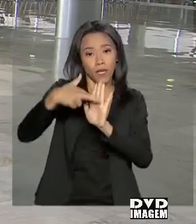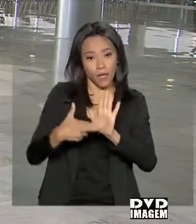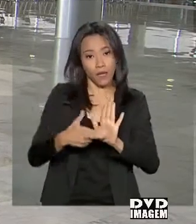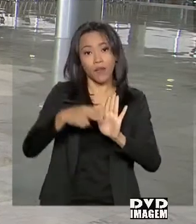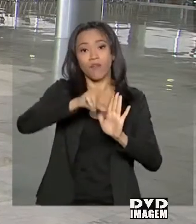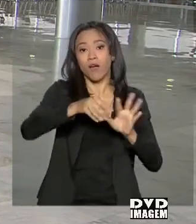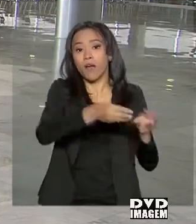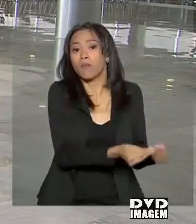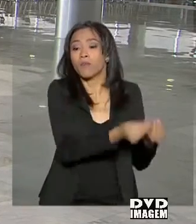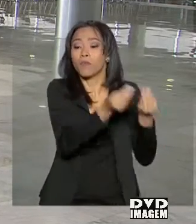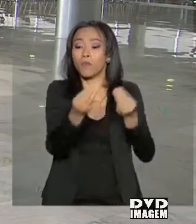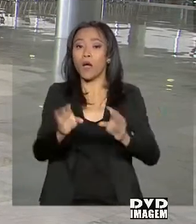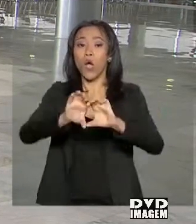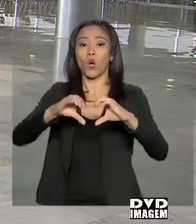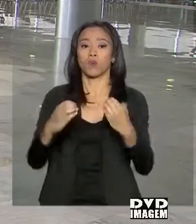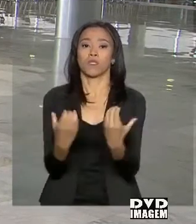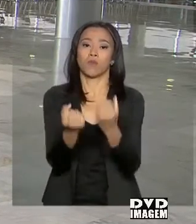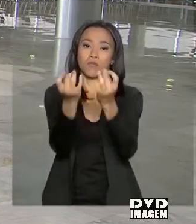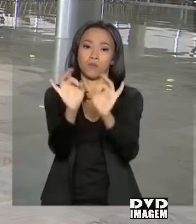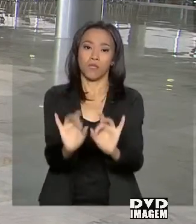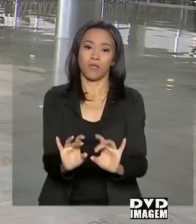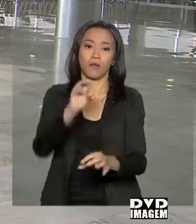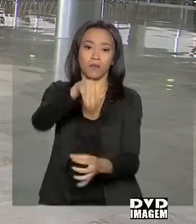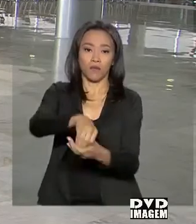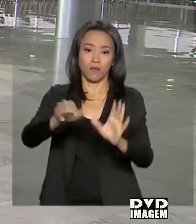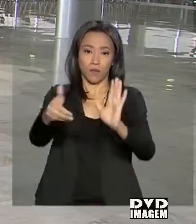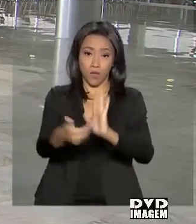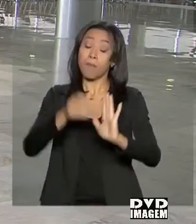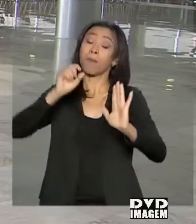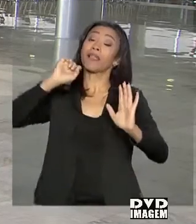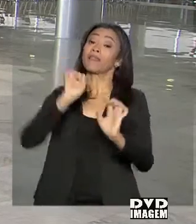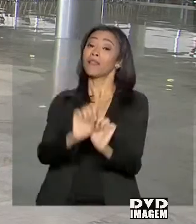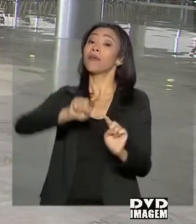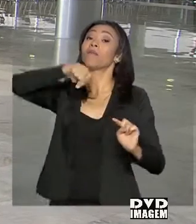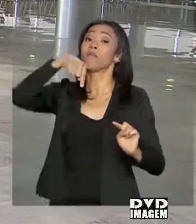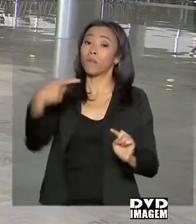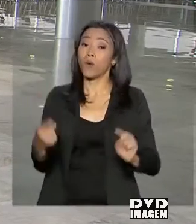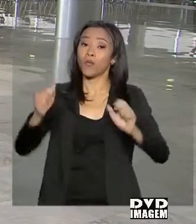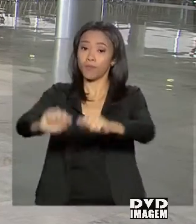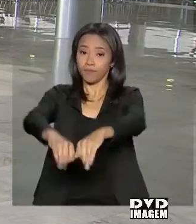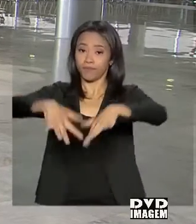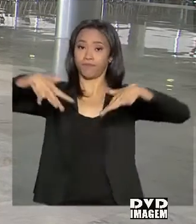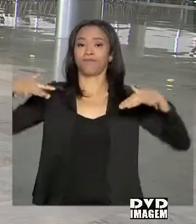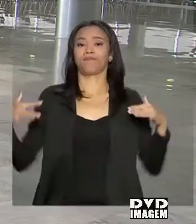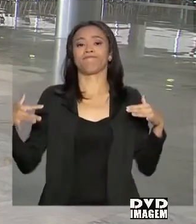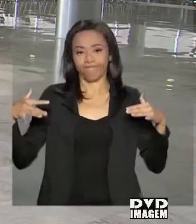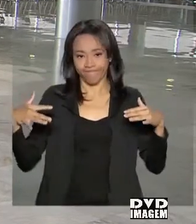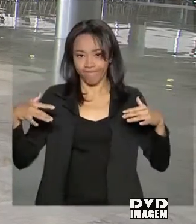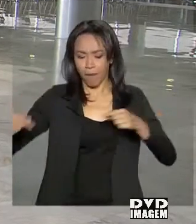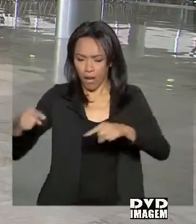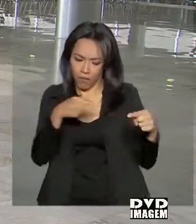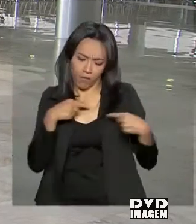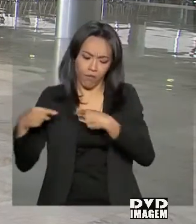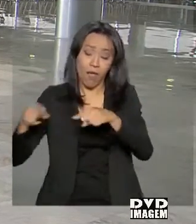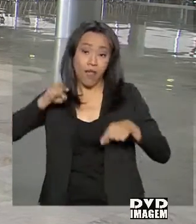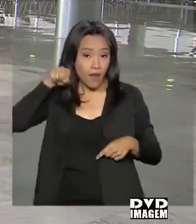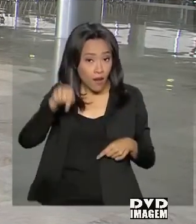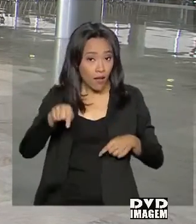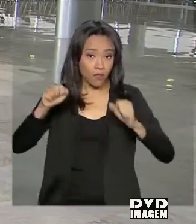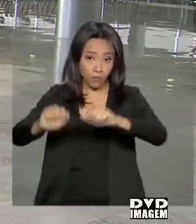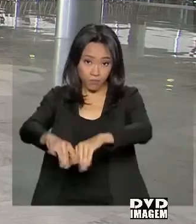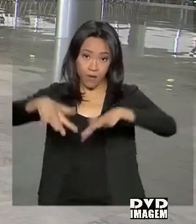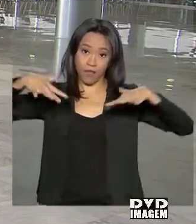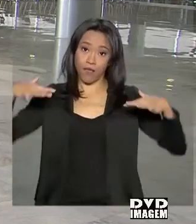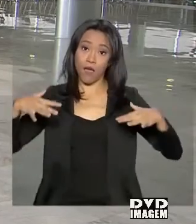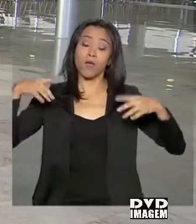uma comissão especial da Câmara dos Deputados para só depois seguir para o plenário da Casa. Lá no plenário,